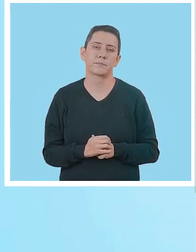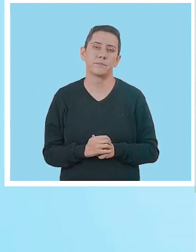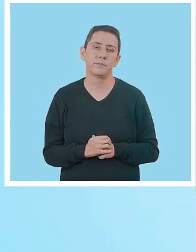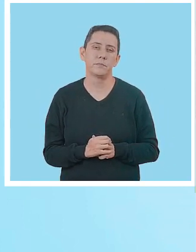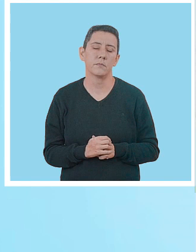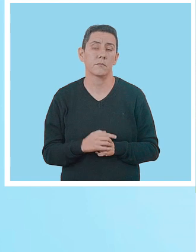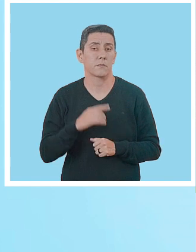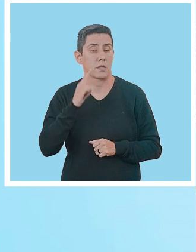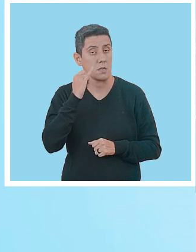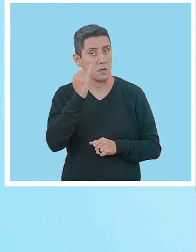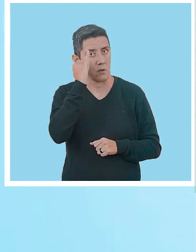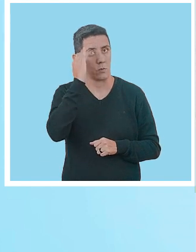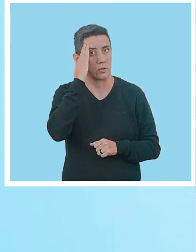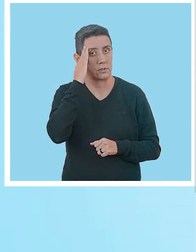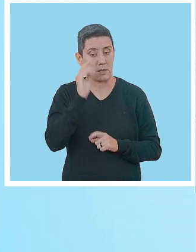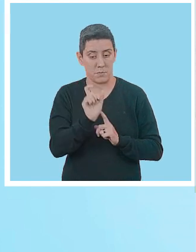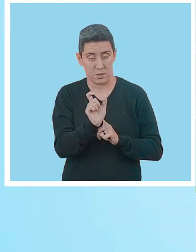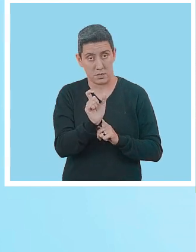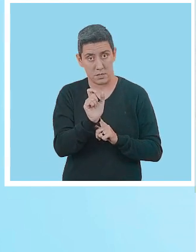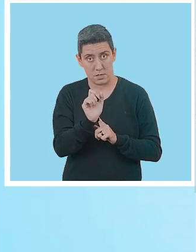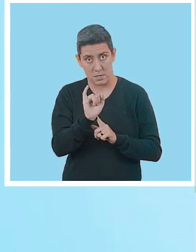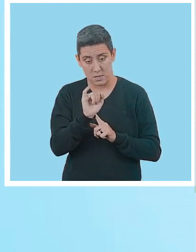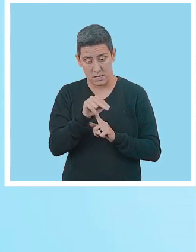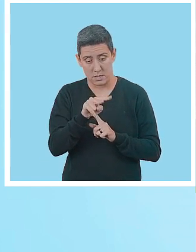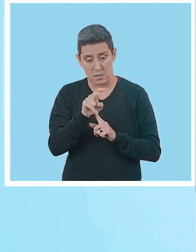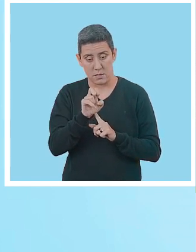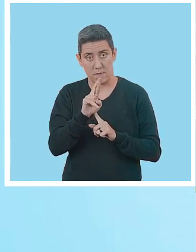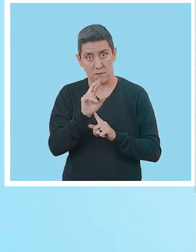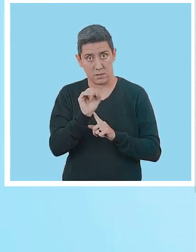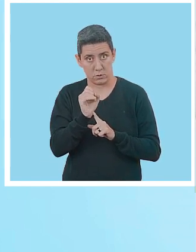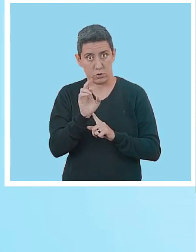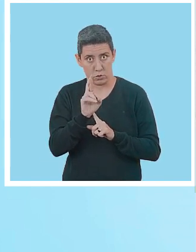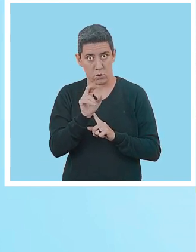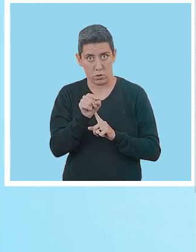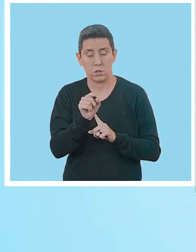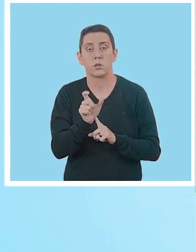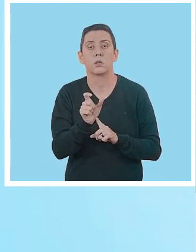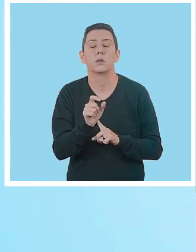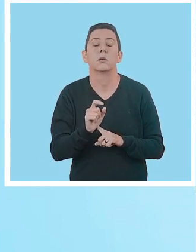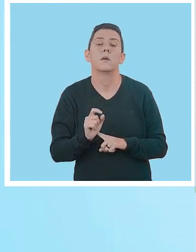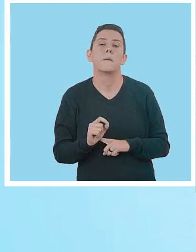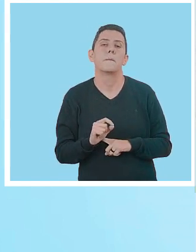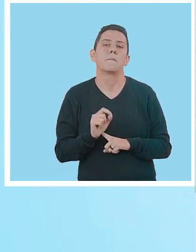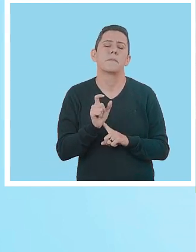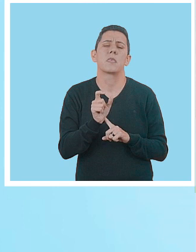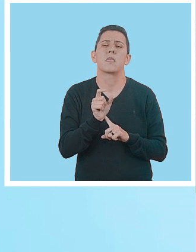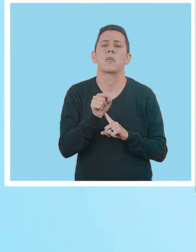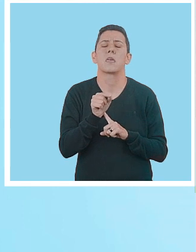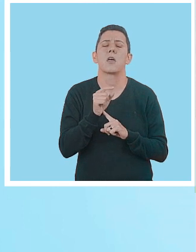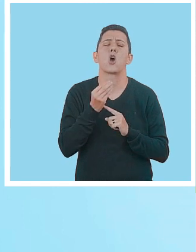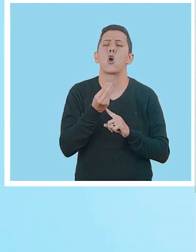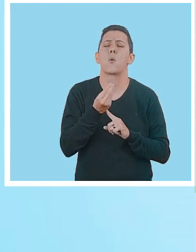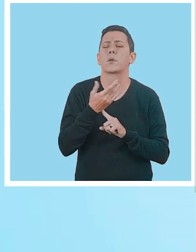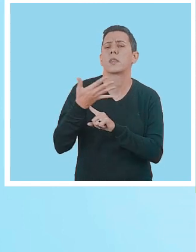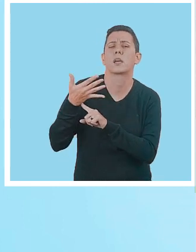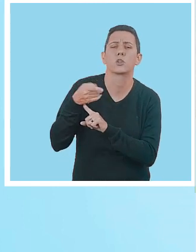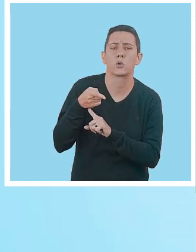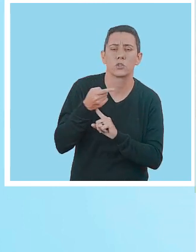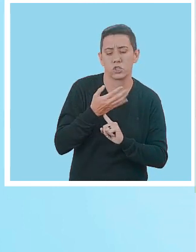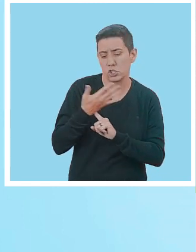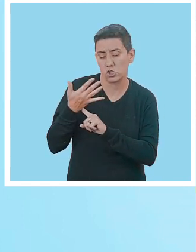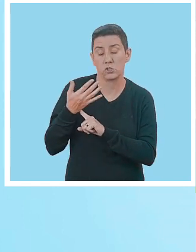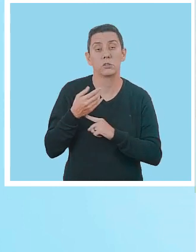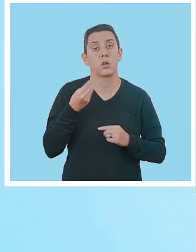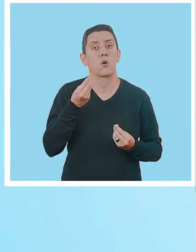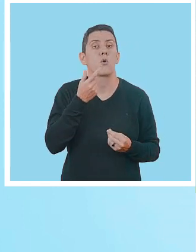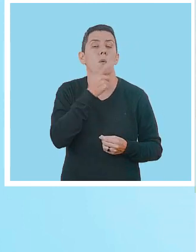inversor ele essa topologia comum é ela só funciona né a energia ela